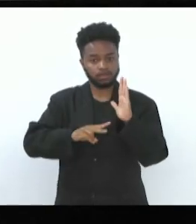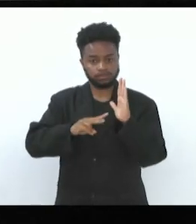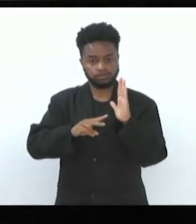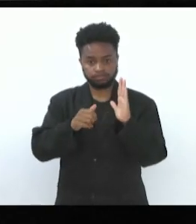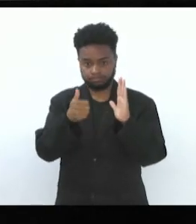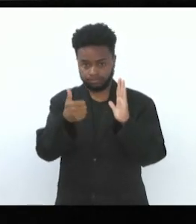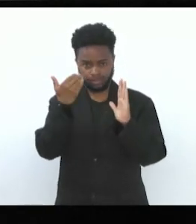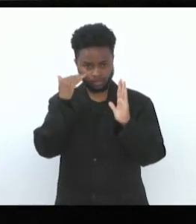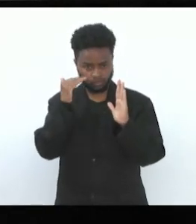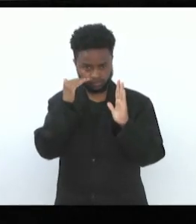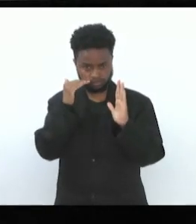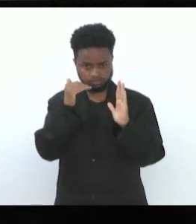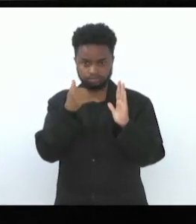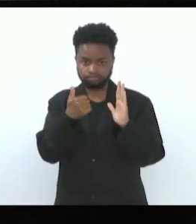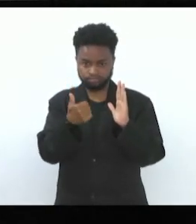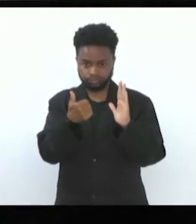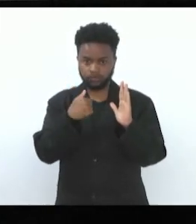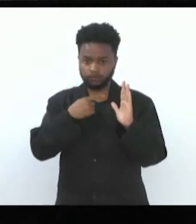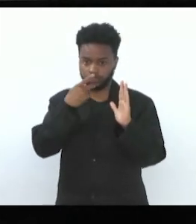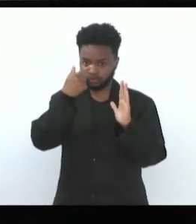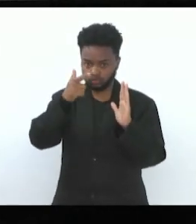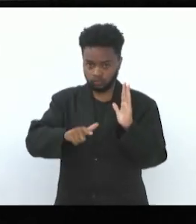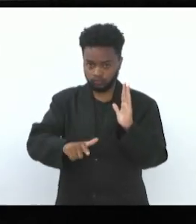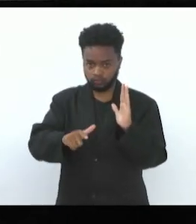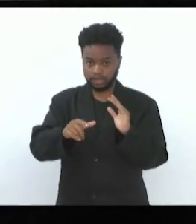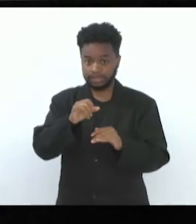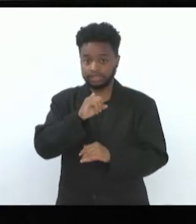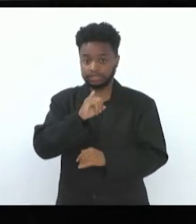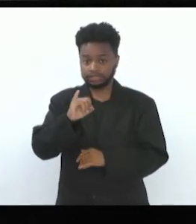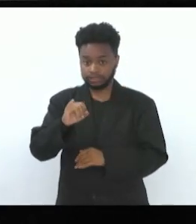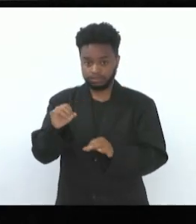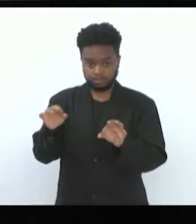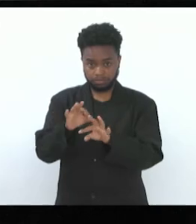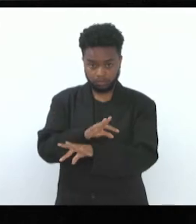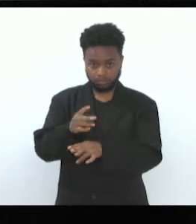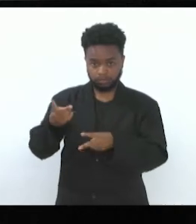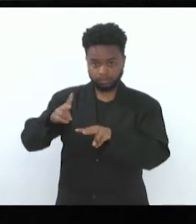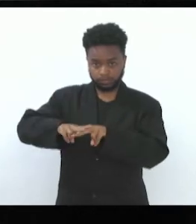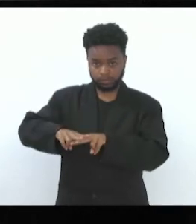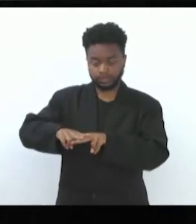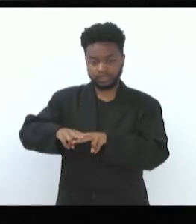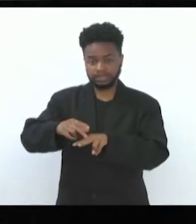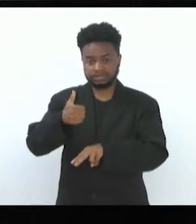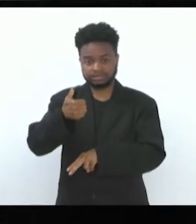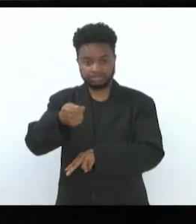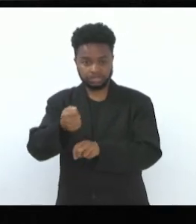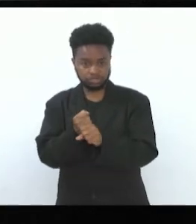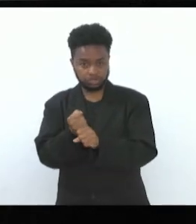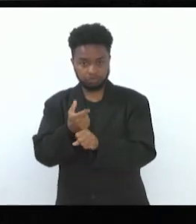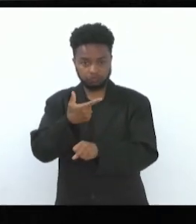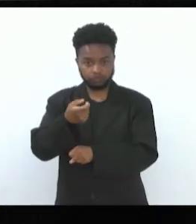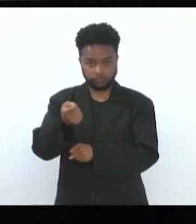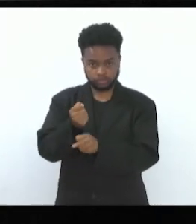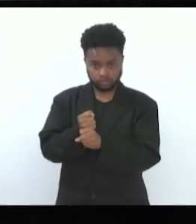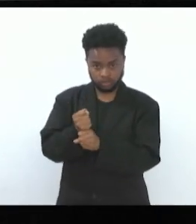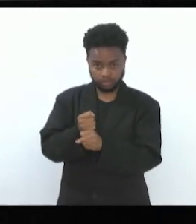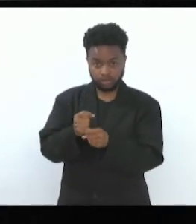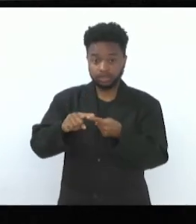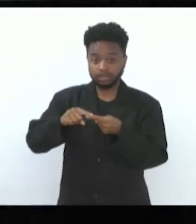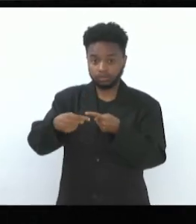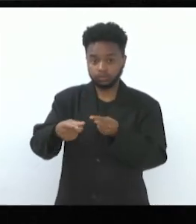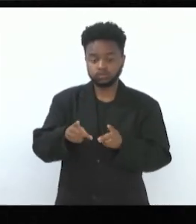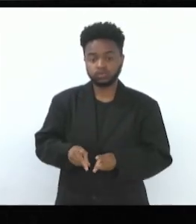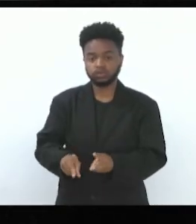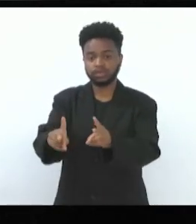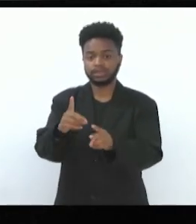Copiou? Vamos repetir. O cara cumpriu 17, 20 anos de pena. Acabou a pena, ainda por